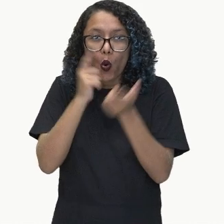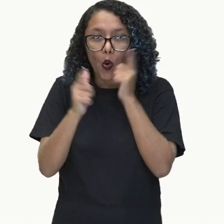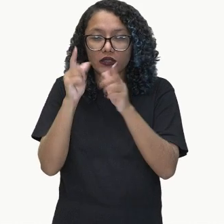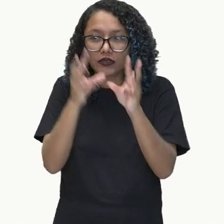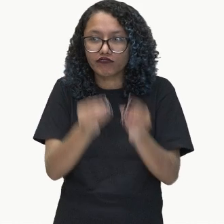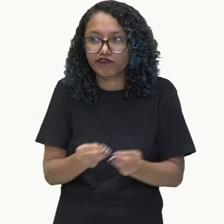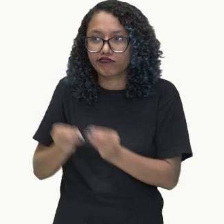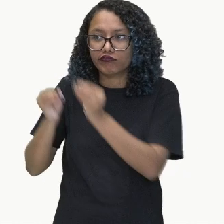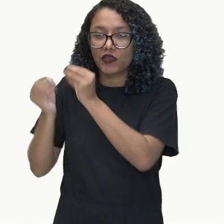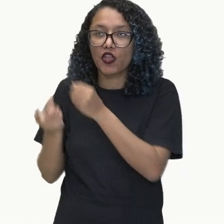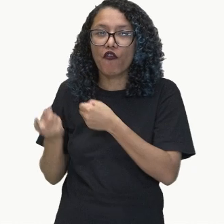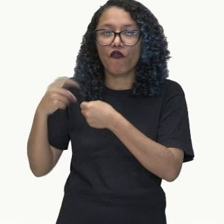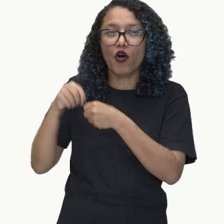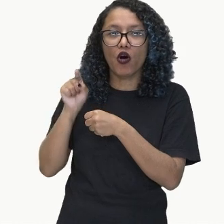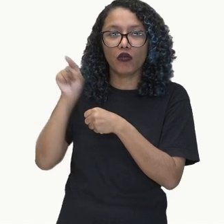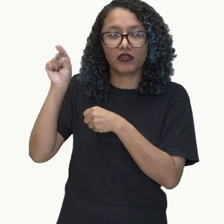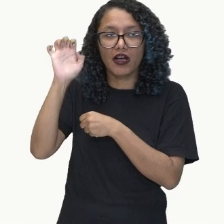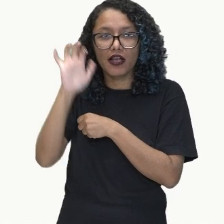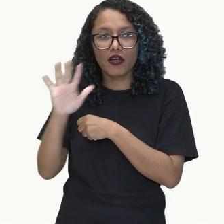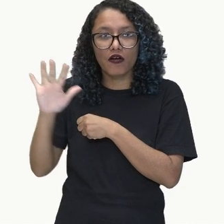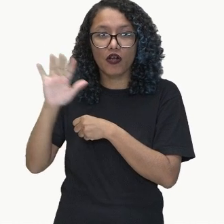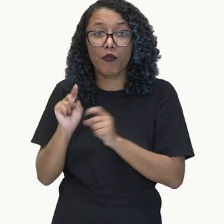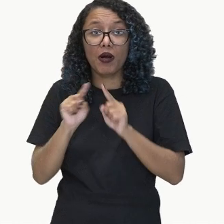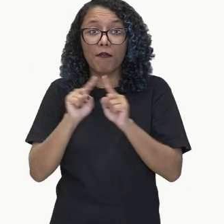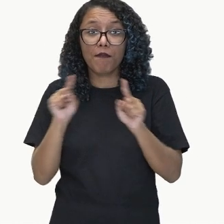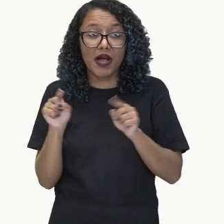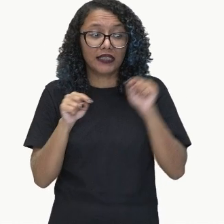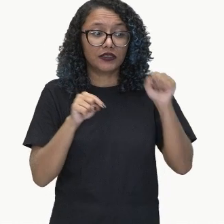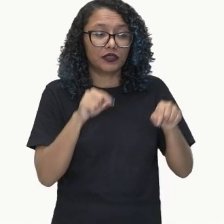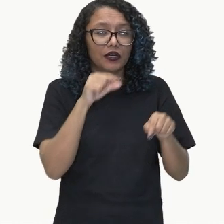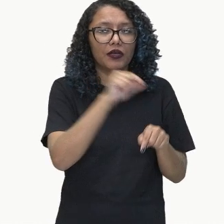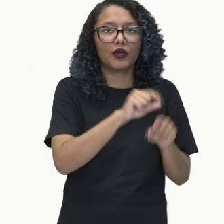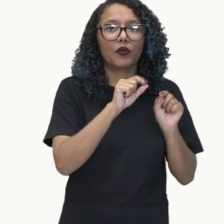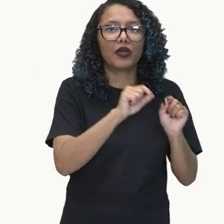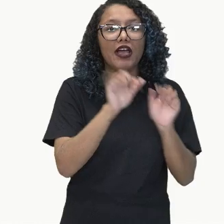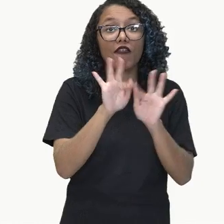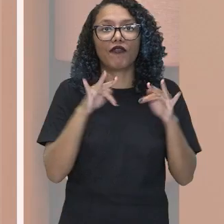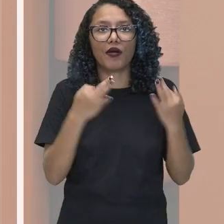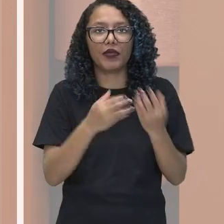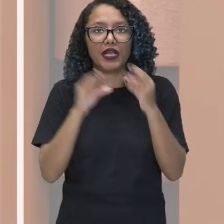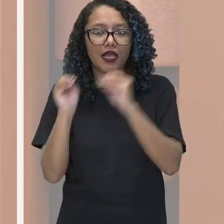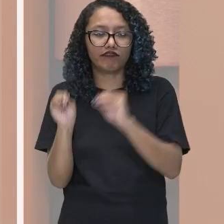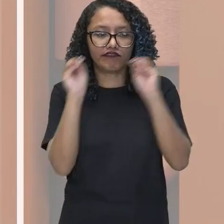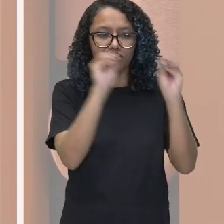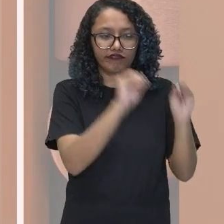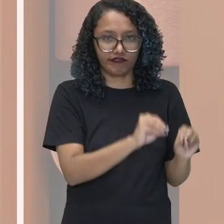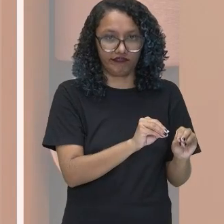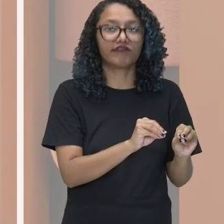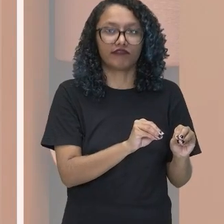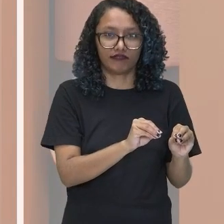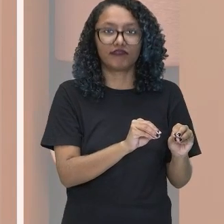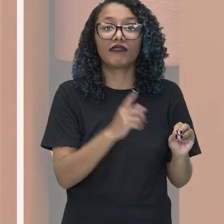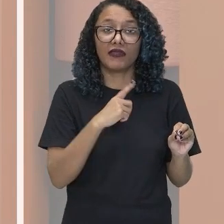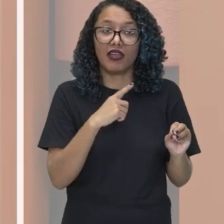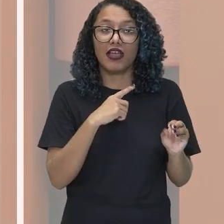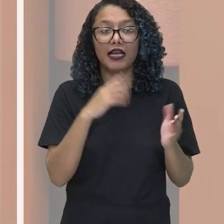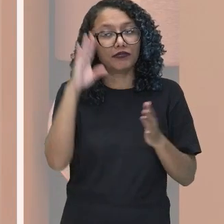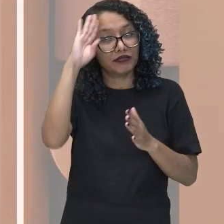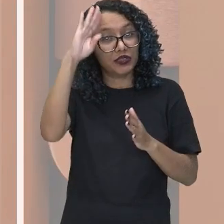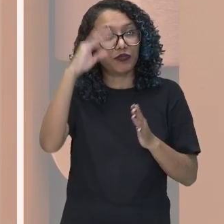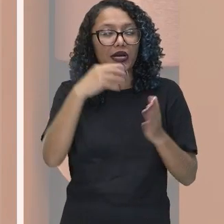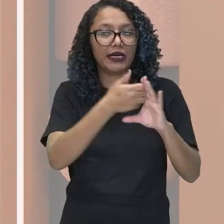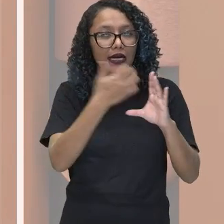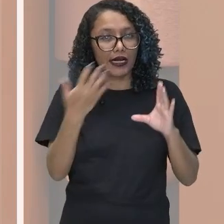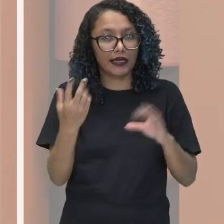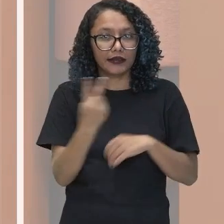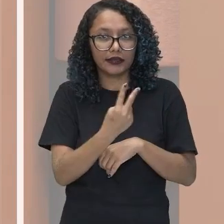as famílias é que vinham com a intenção de construir uma nova sociedade. Certinho? Então a gente tem essas principais características que vão